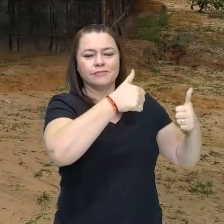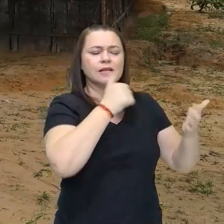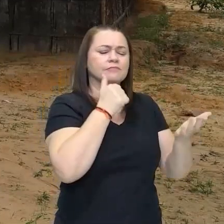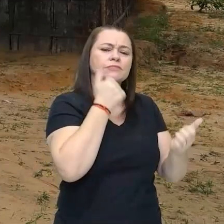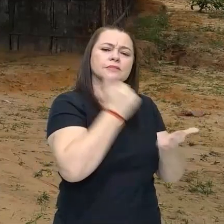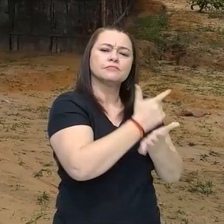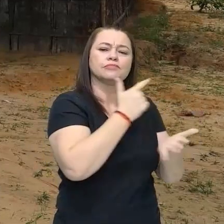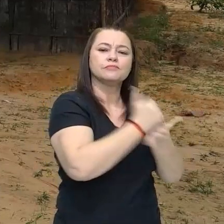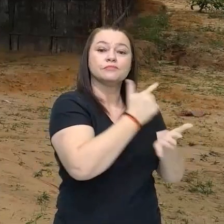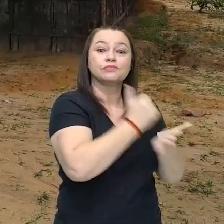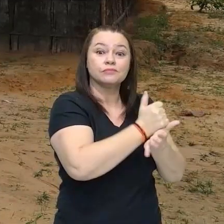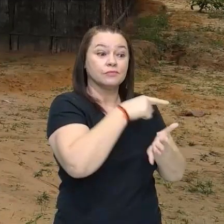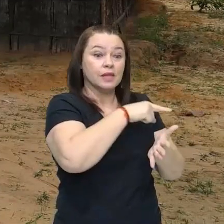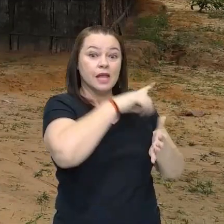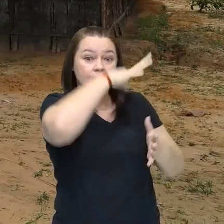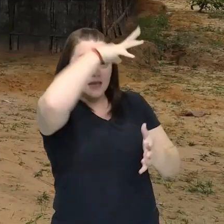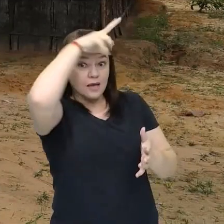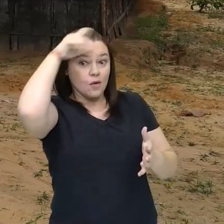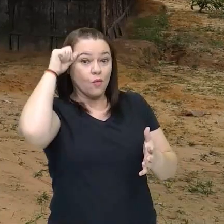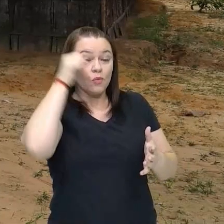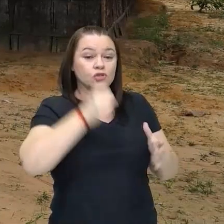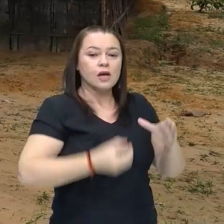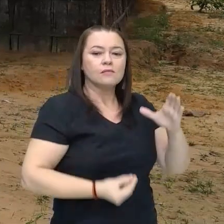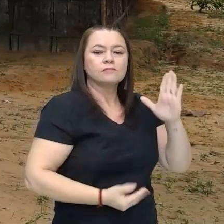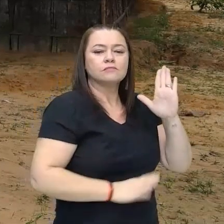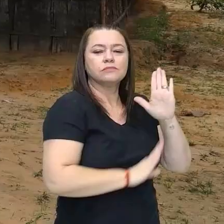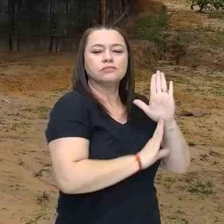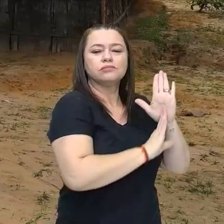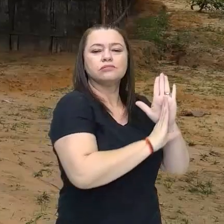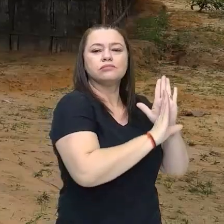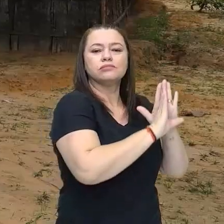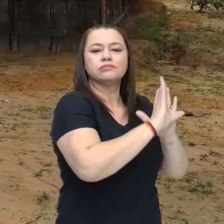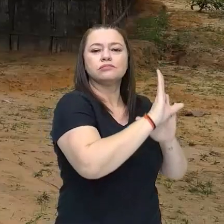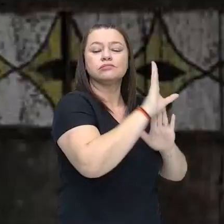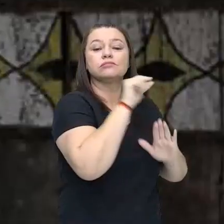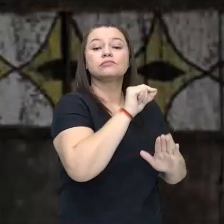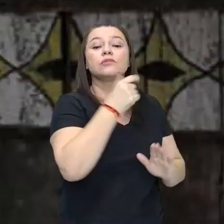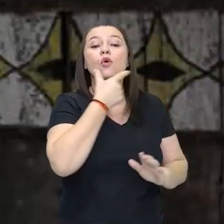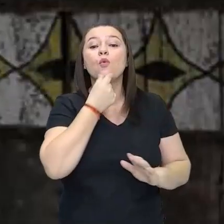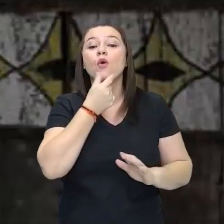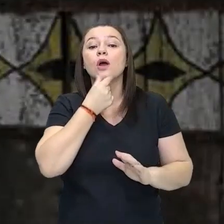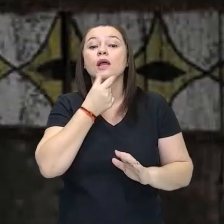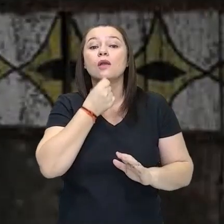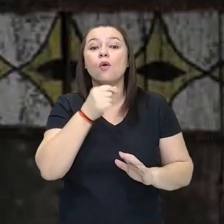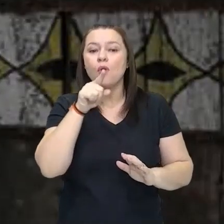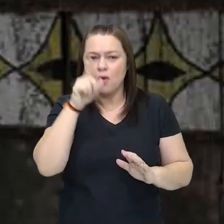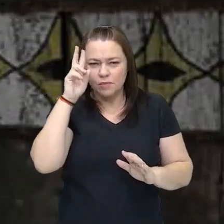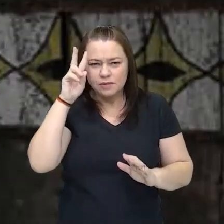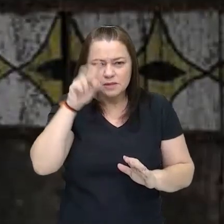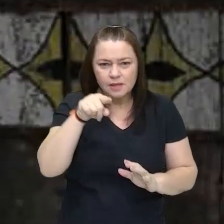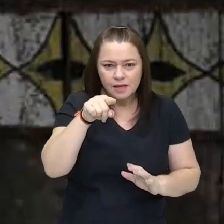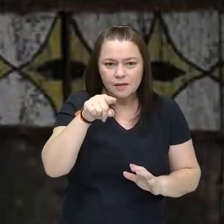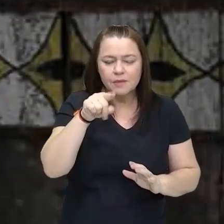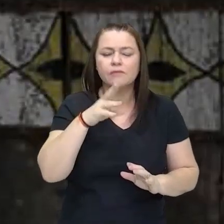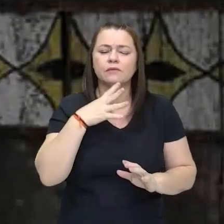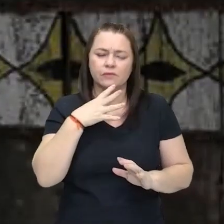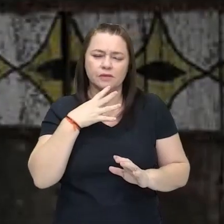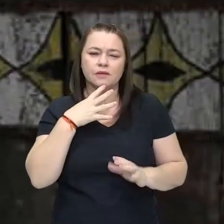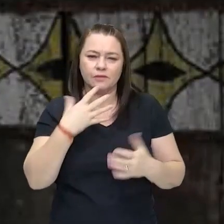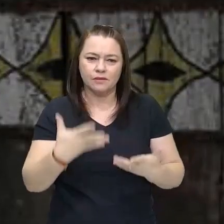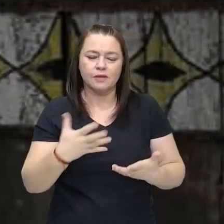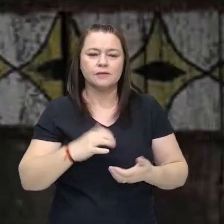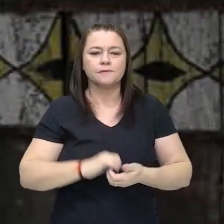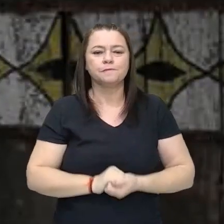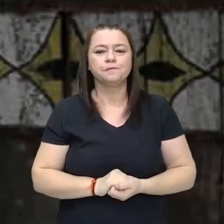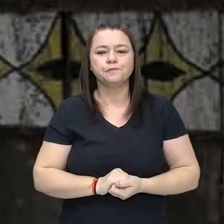vendidas, voltam a enriquecer o nosso Estado. Figura importante, soldado da borracha. Soldado da borracha que você lembra, que você conhece,